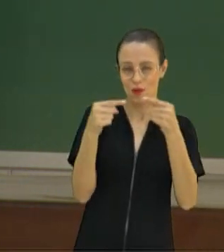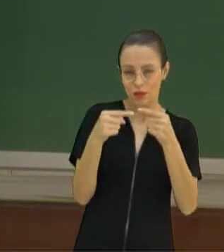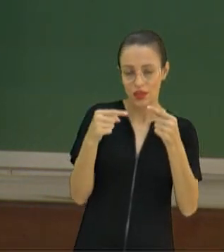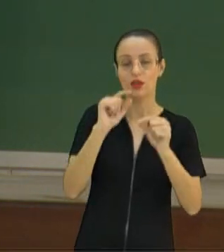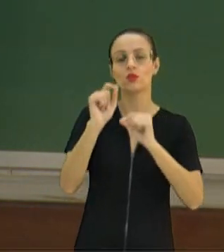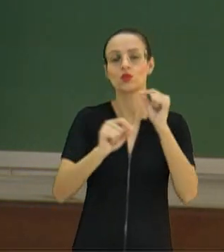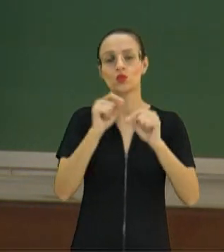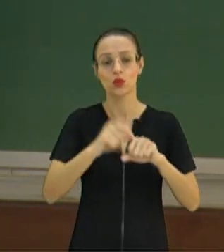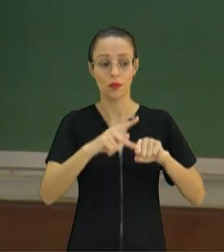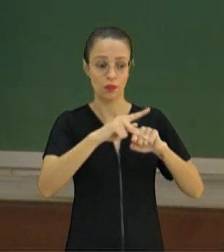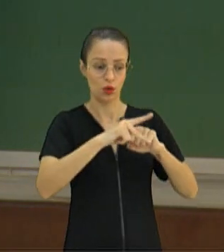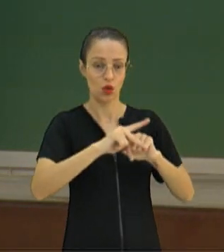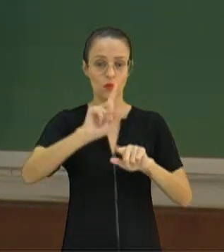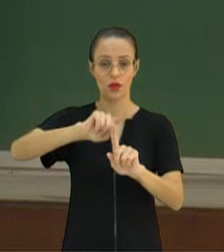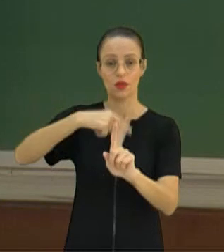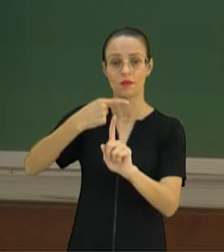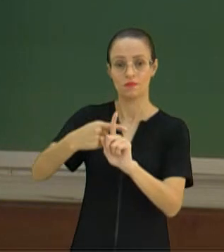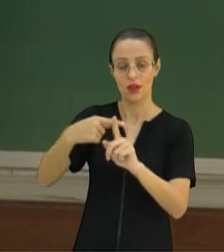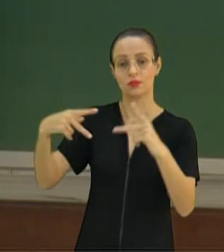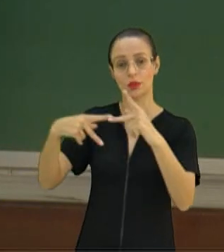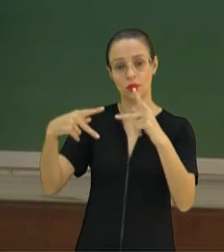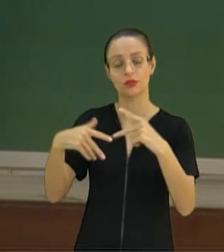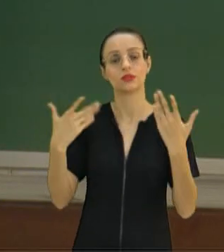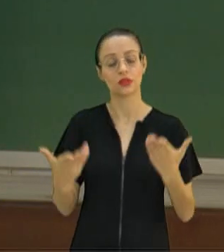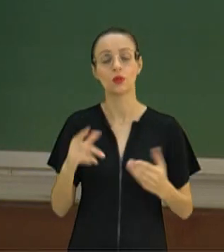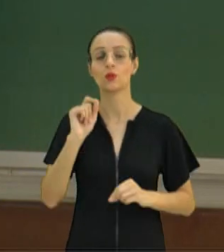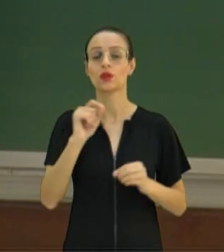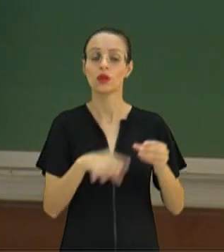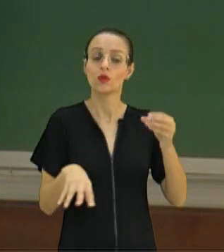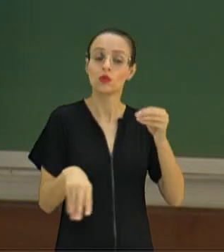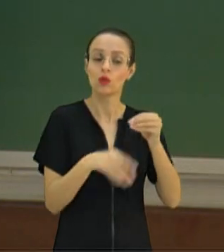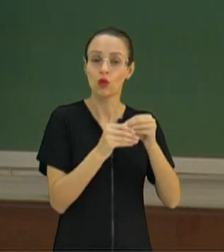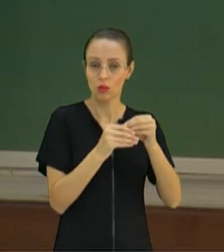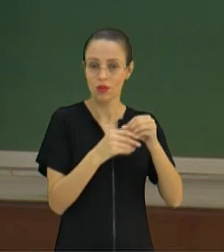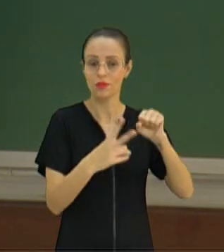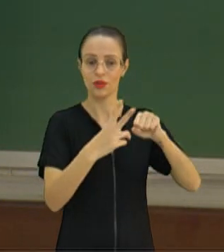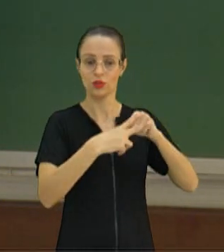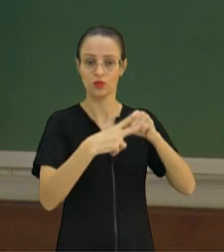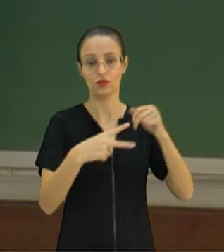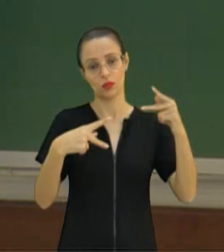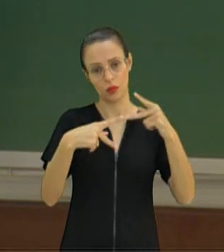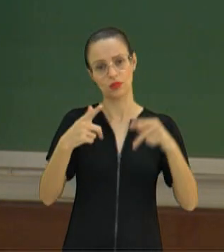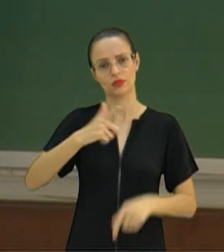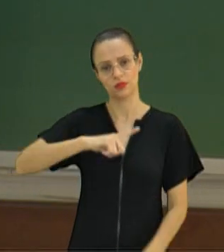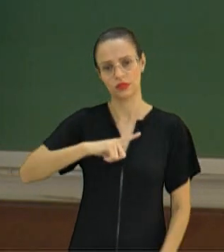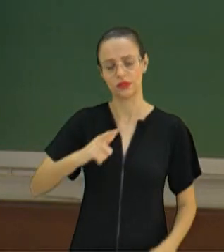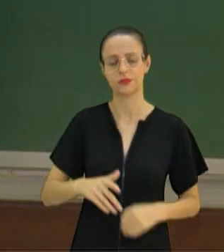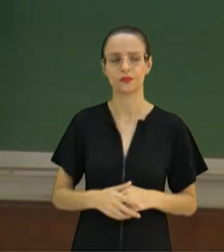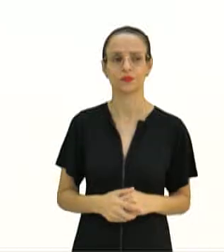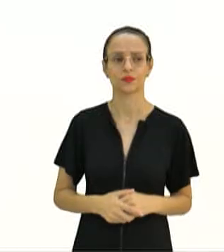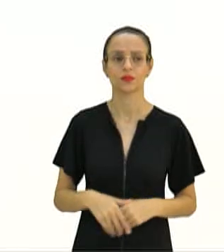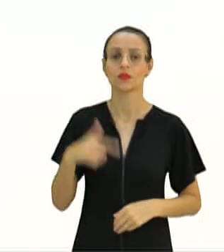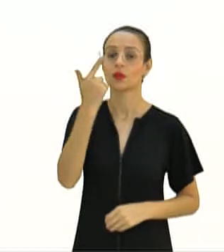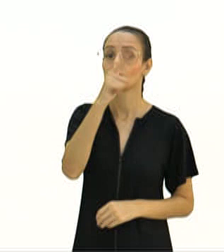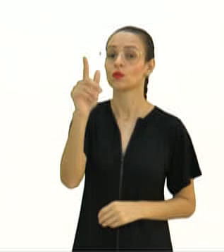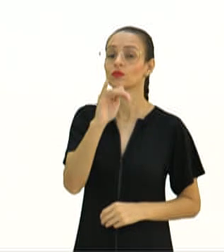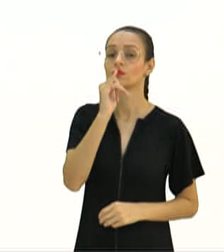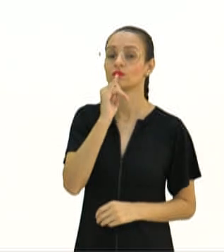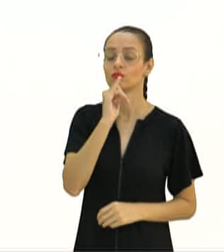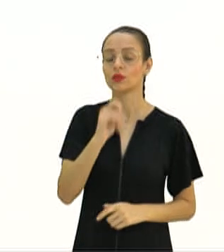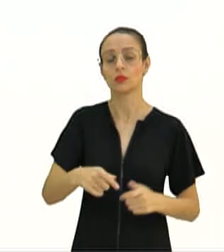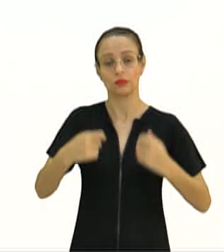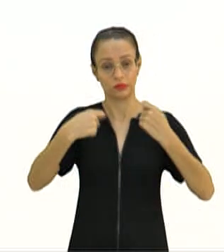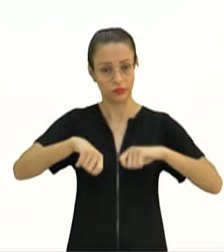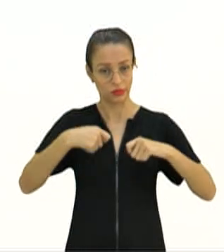preposição. Então, sim, objeto indireto é a função sintática aqui. Um outro exemplo, é necessário que